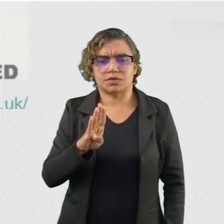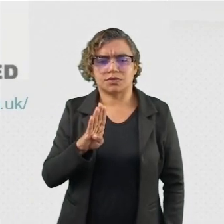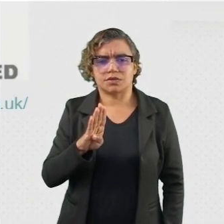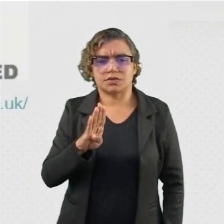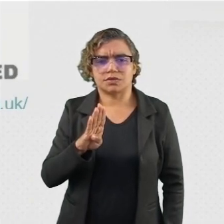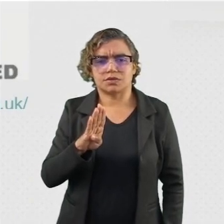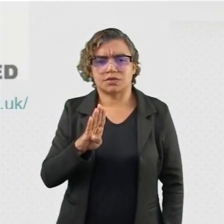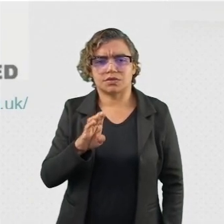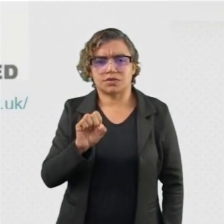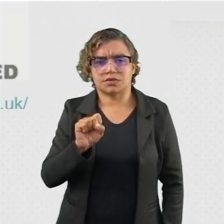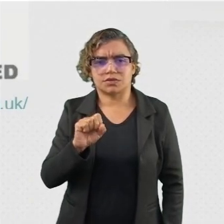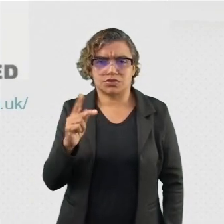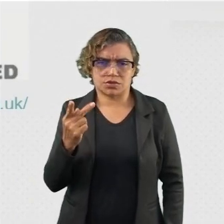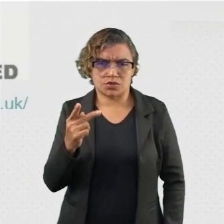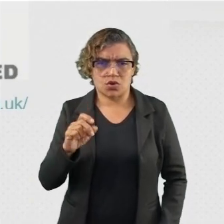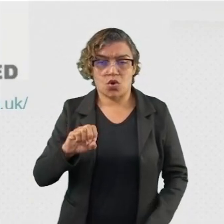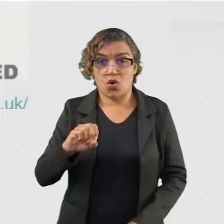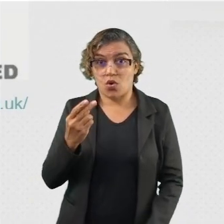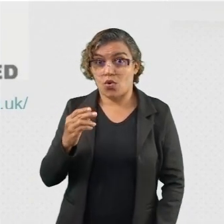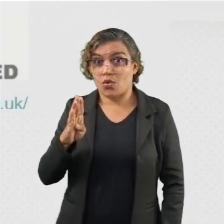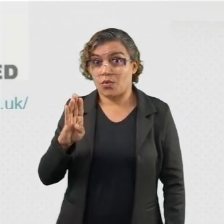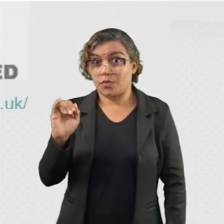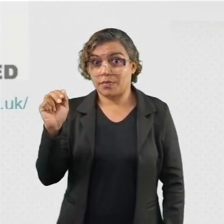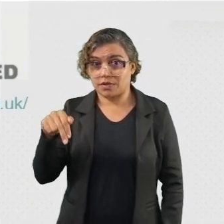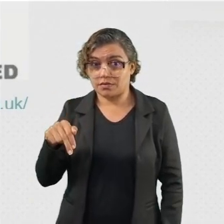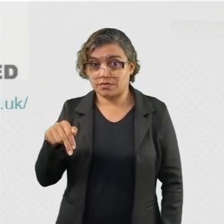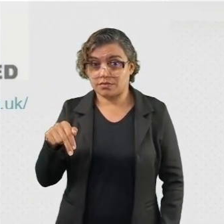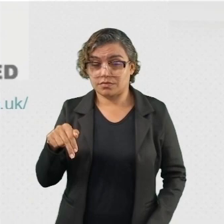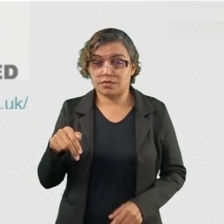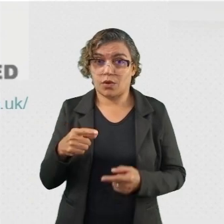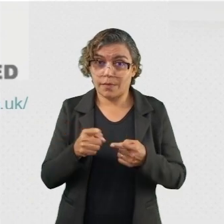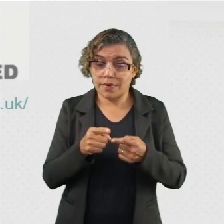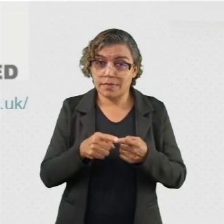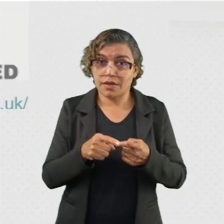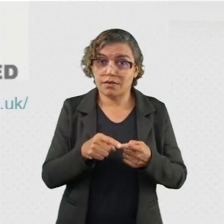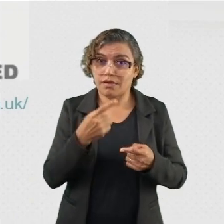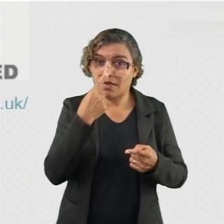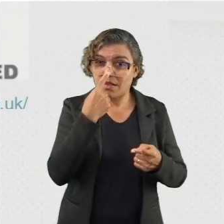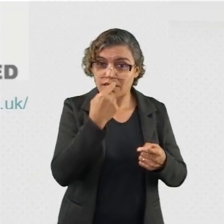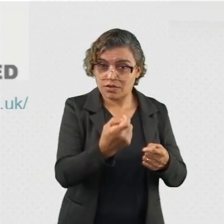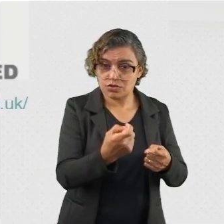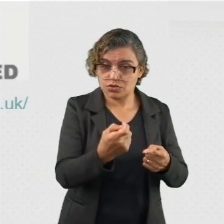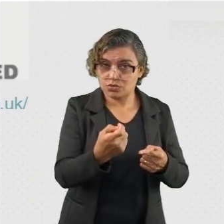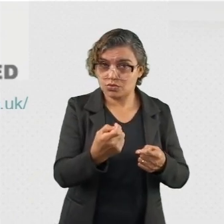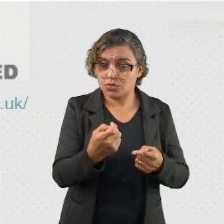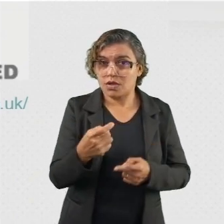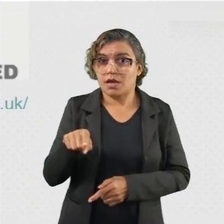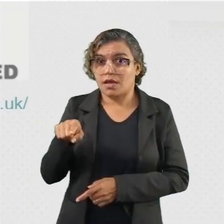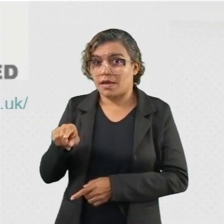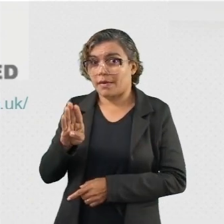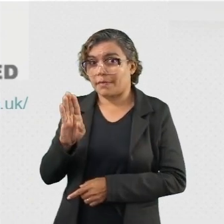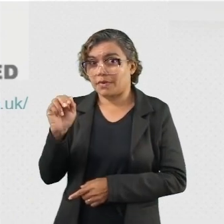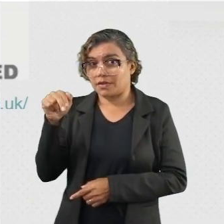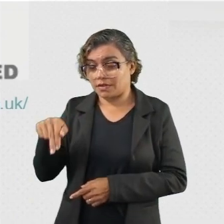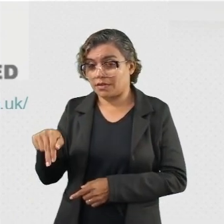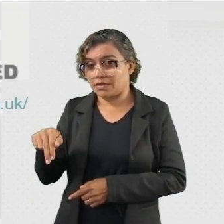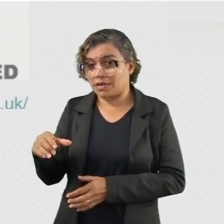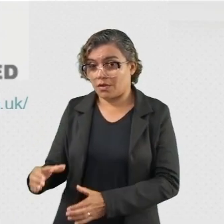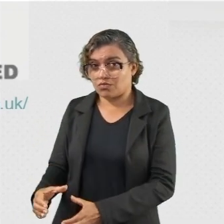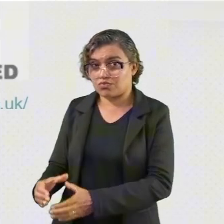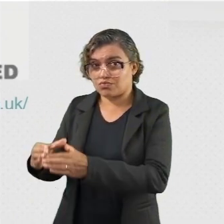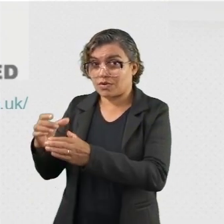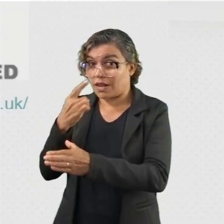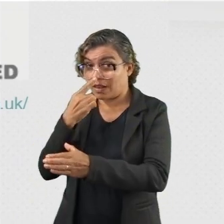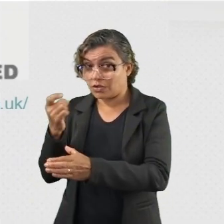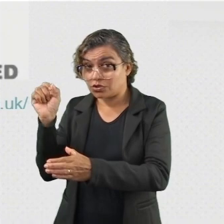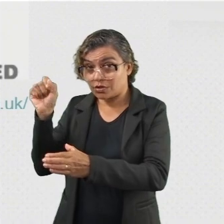contexto vocês podem identificar, é o lixo. E bin seria a lixeira. No inglês americano, a